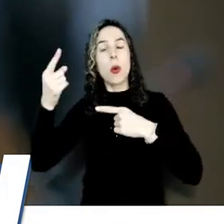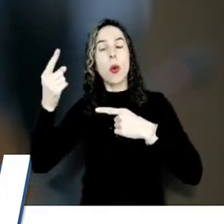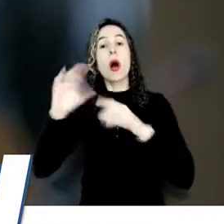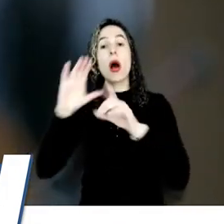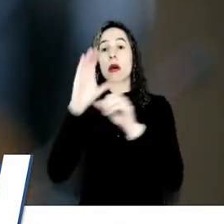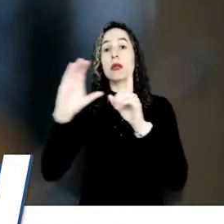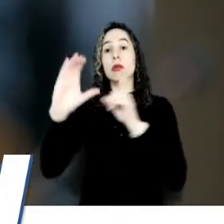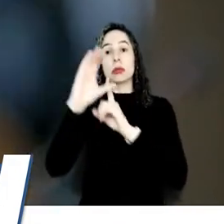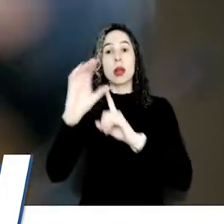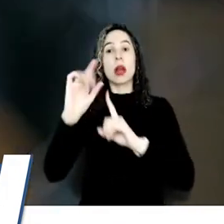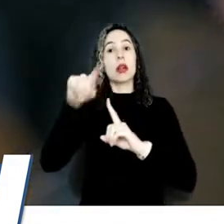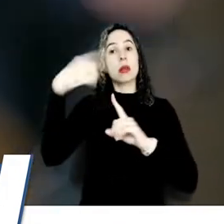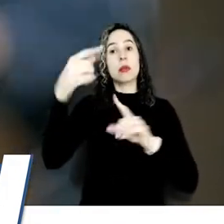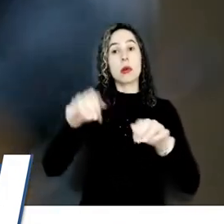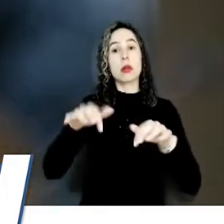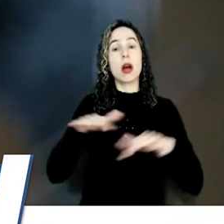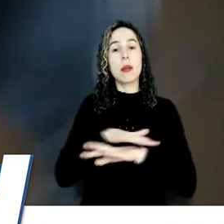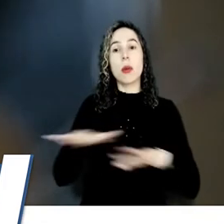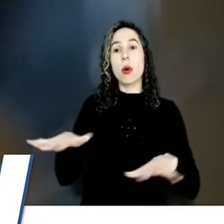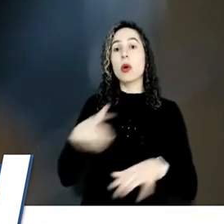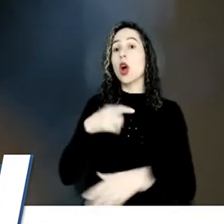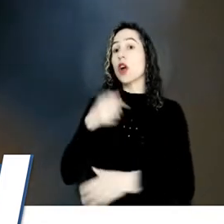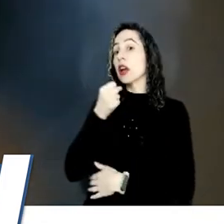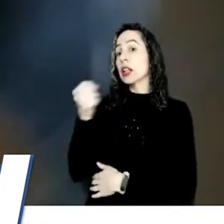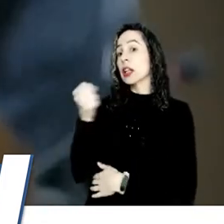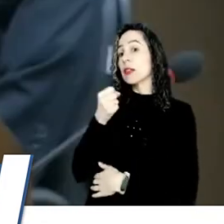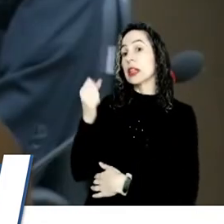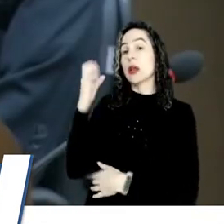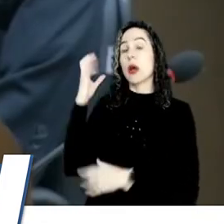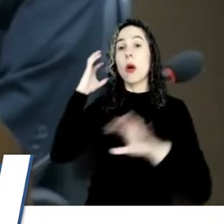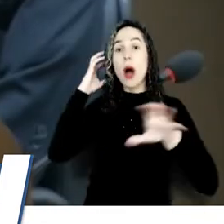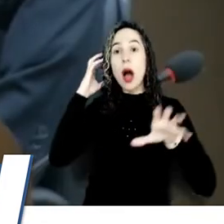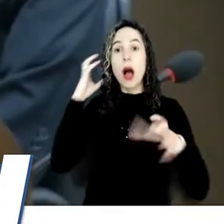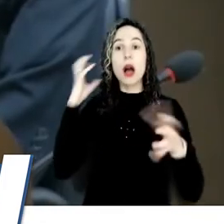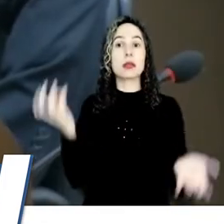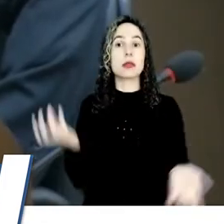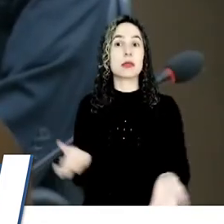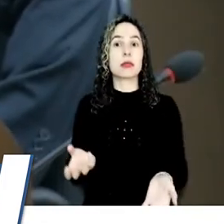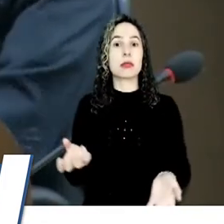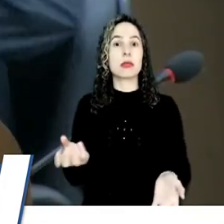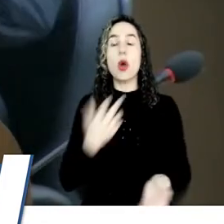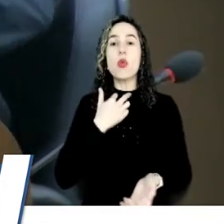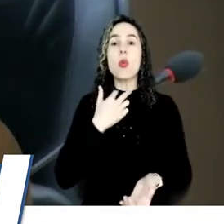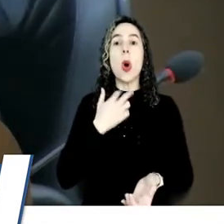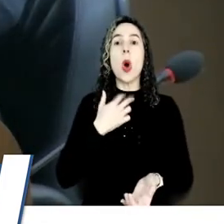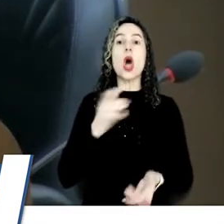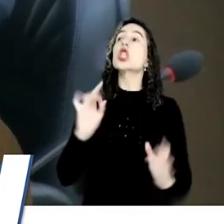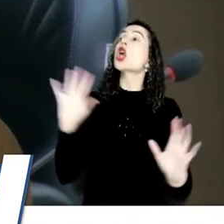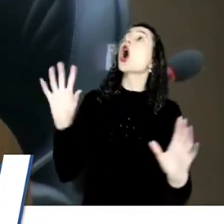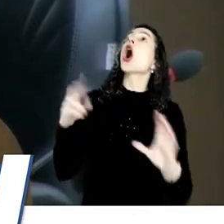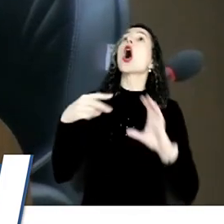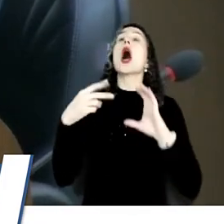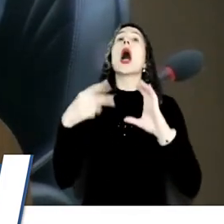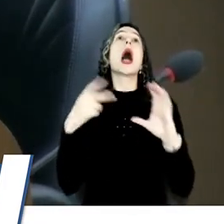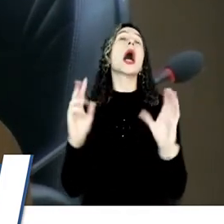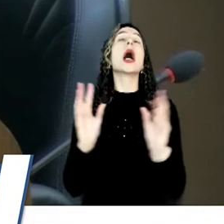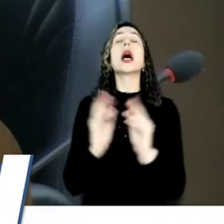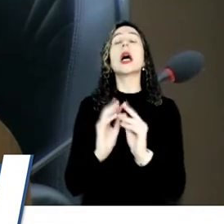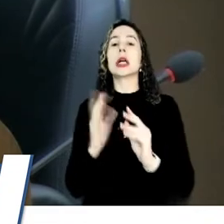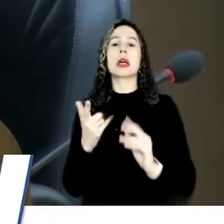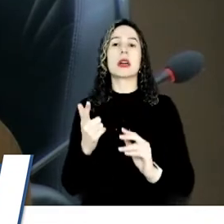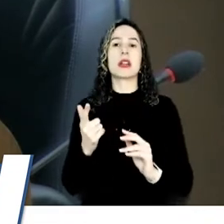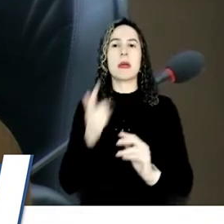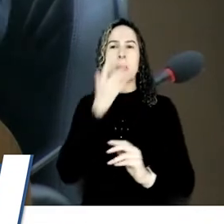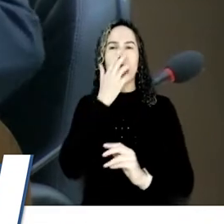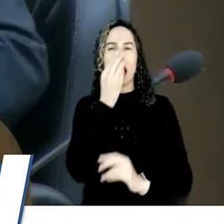comunidade, depois da sessão, hora que vai dar uma entrevista de rádio. Não pode ser assim, a Câmara não pode ser tratada